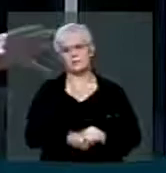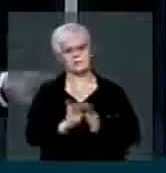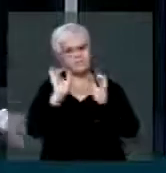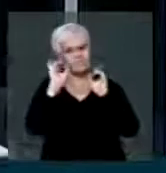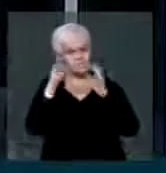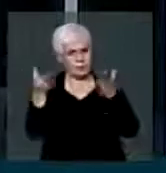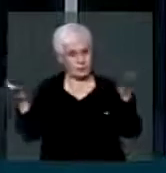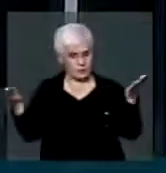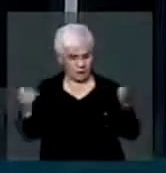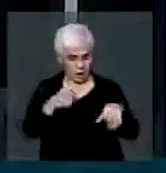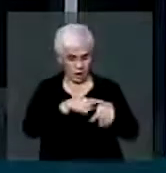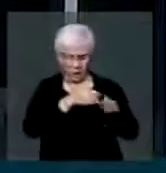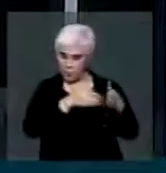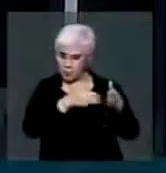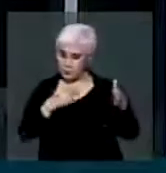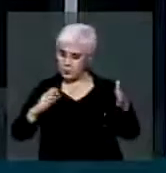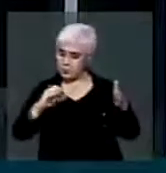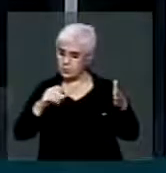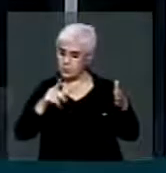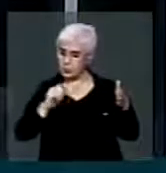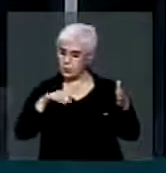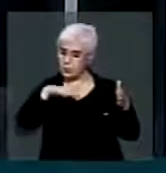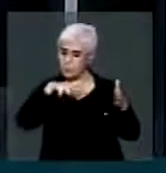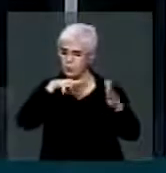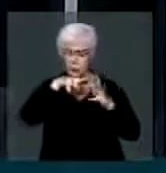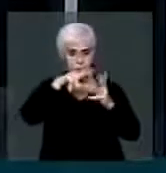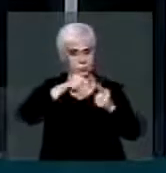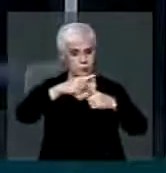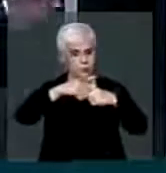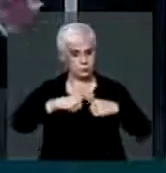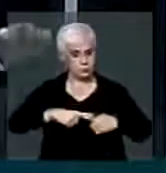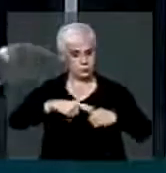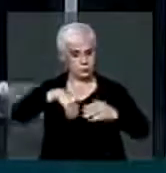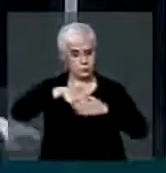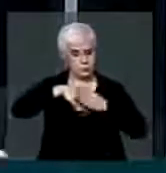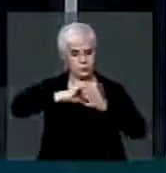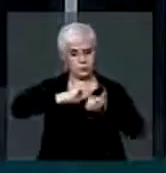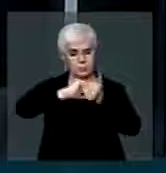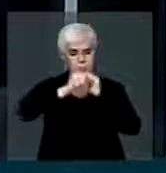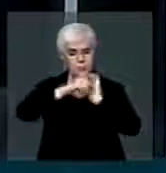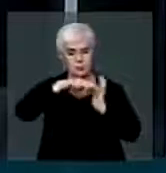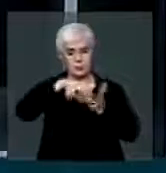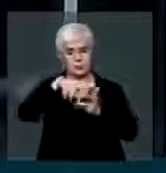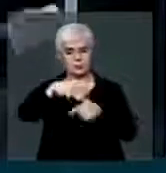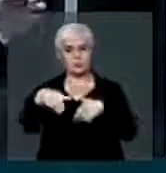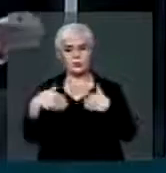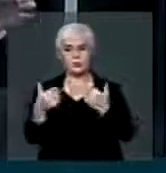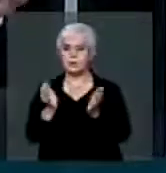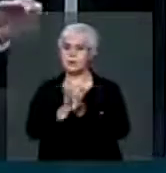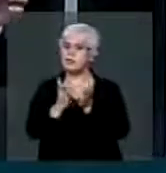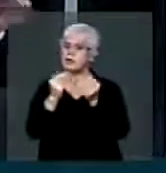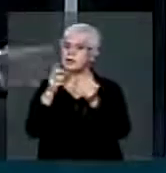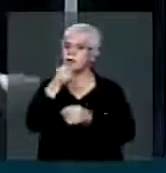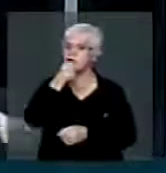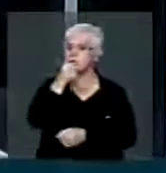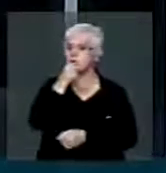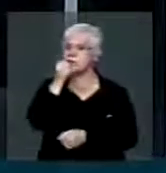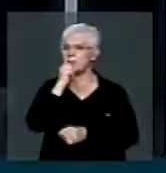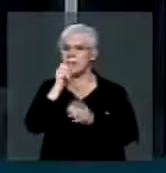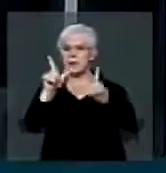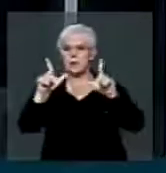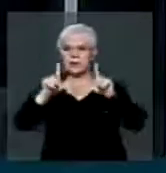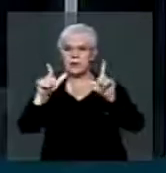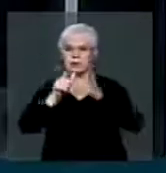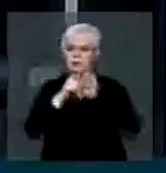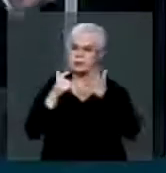Especialmente agora, no período de Copa do Mundo, onde vem para o Brasil jornalistas e a imprensa do mundo